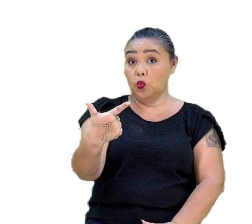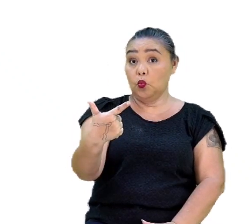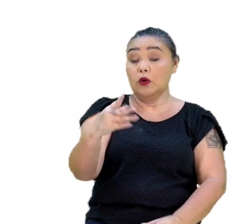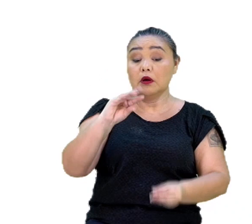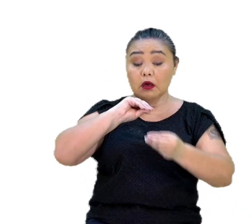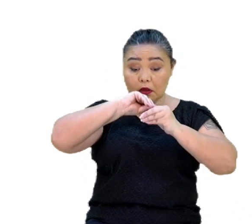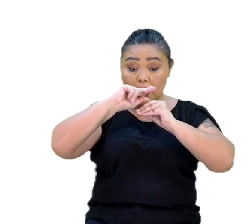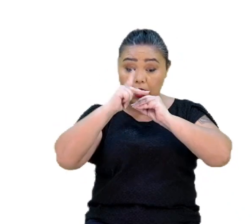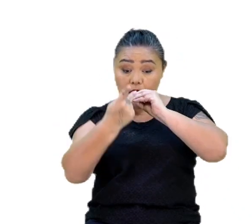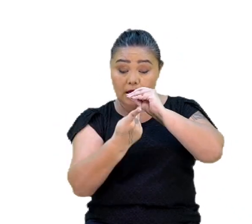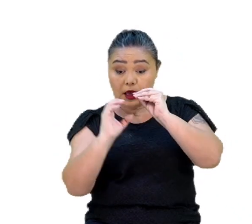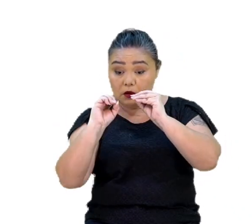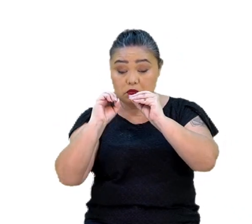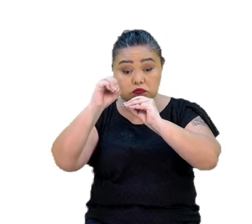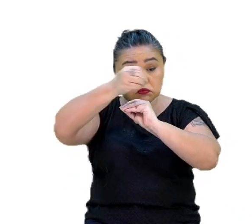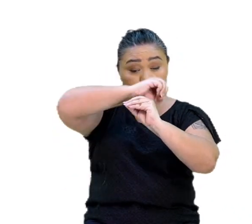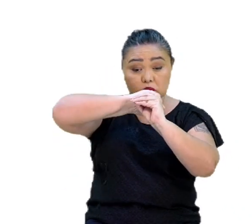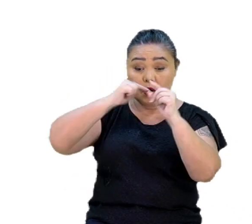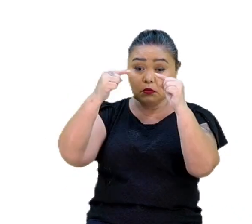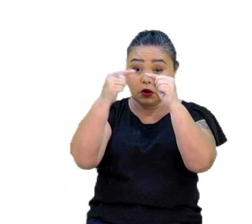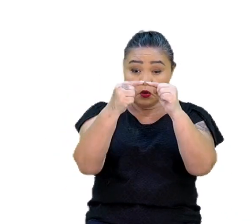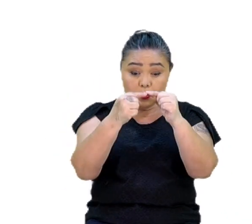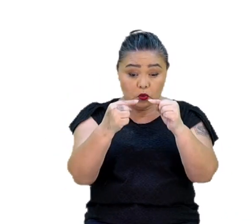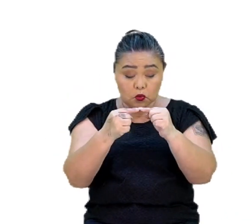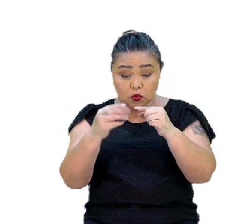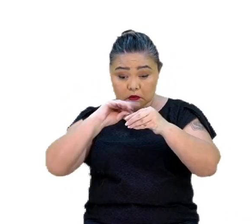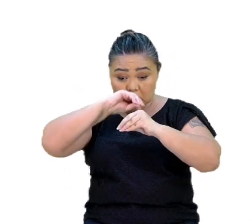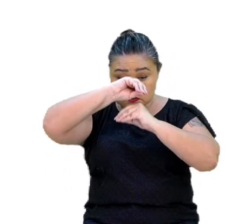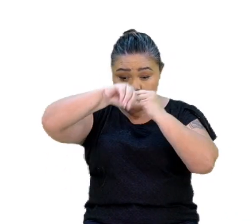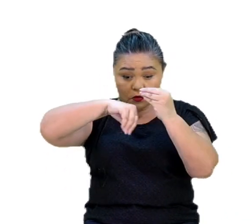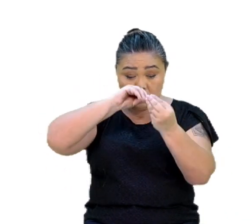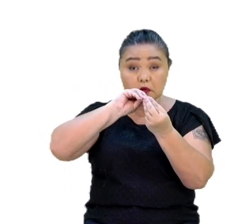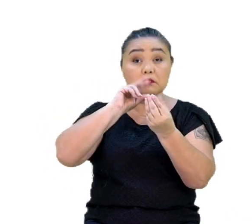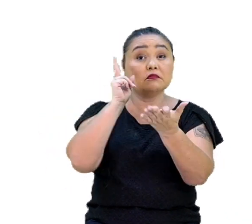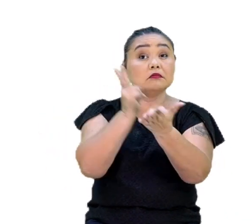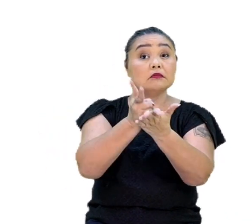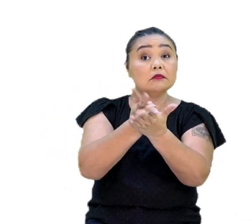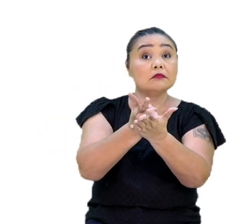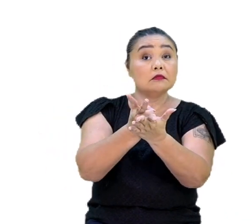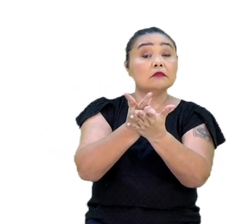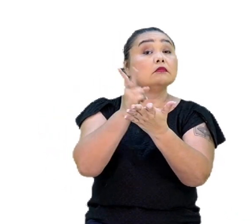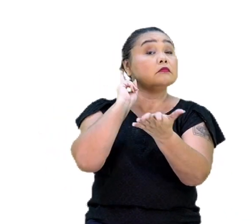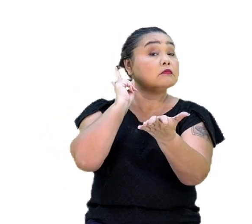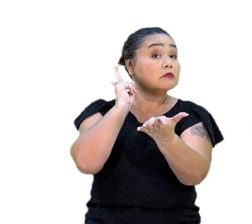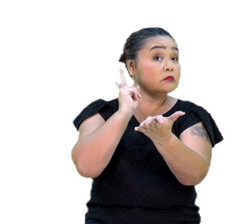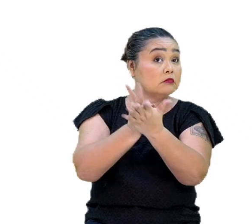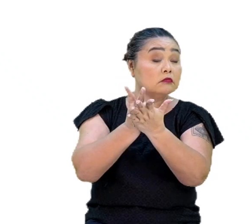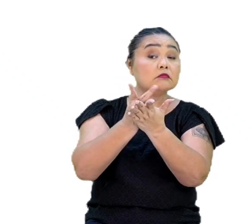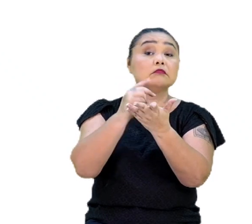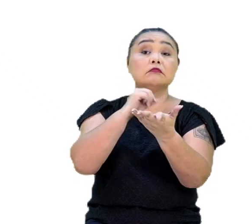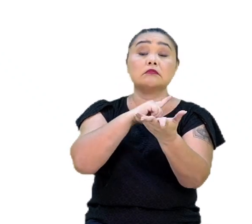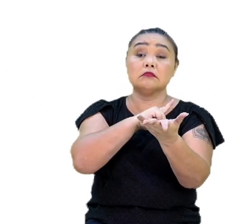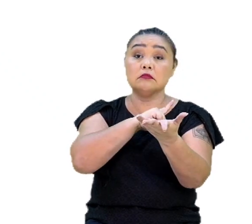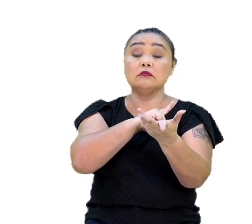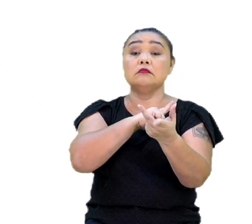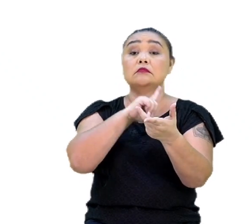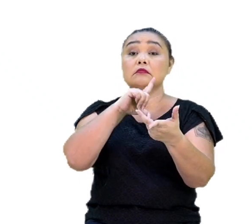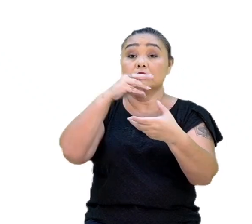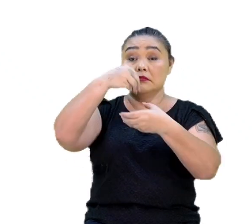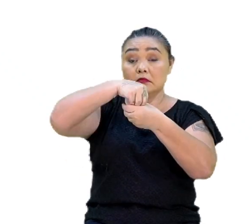de H2O. É uma combinação, uma composição constante. E ela sempre vai